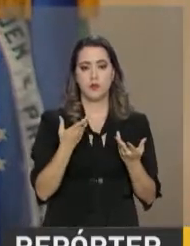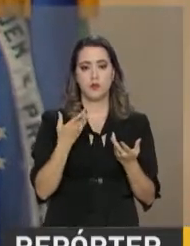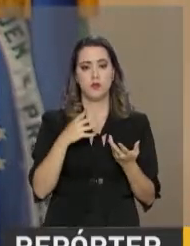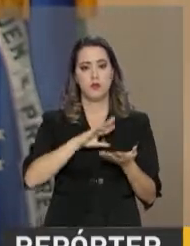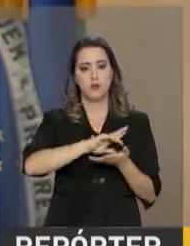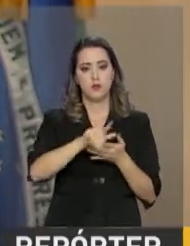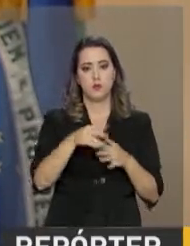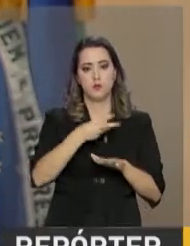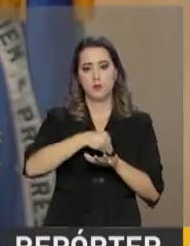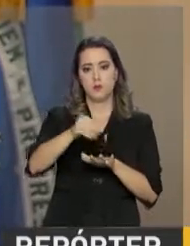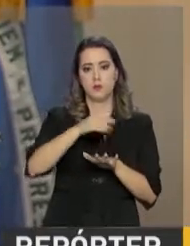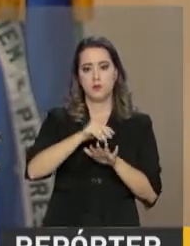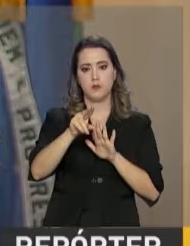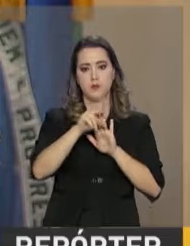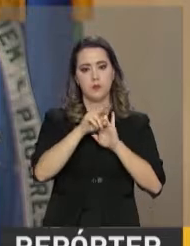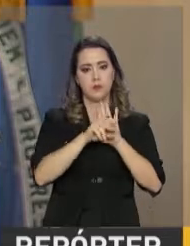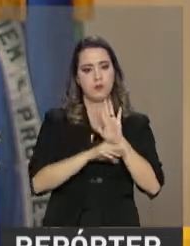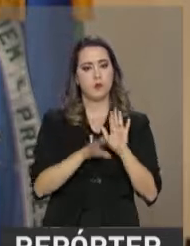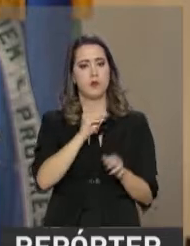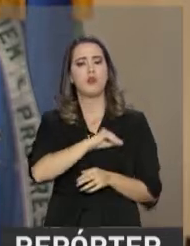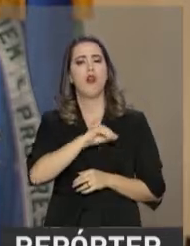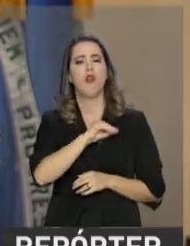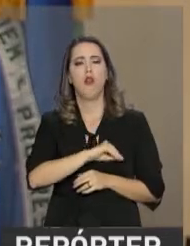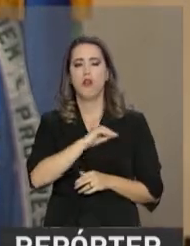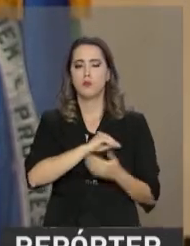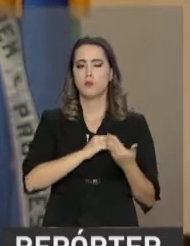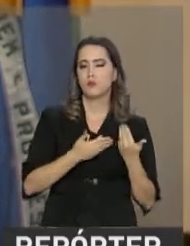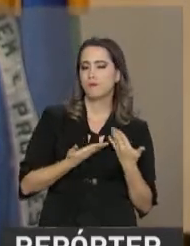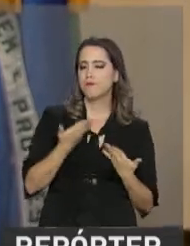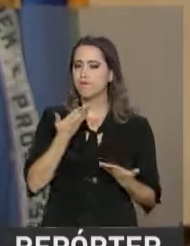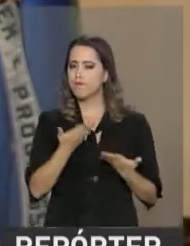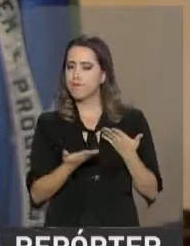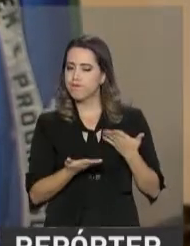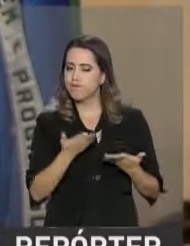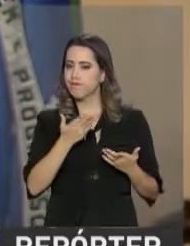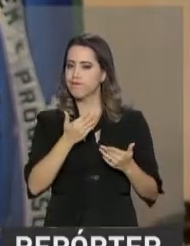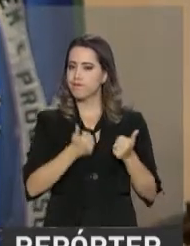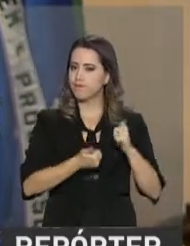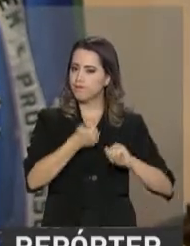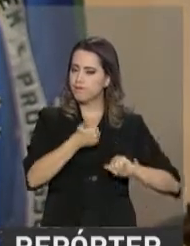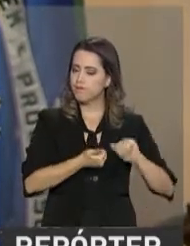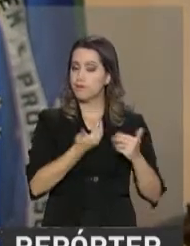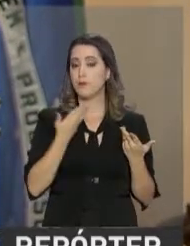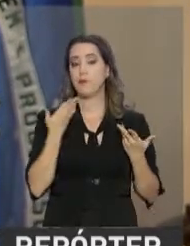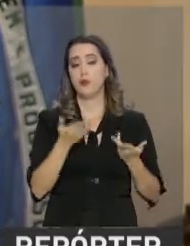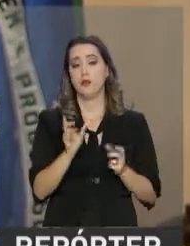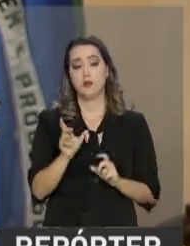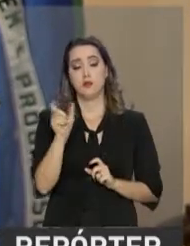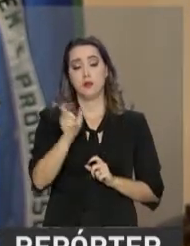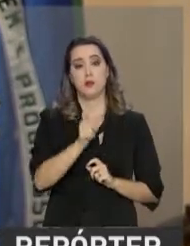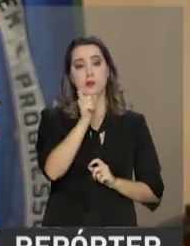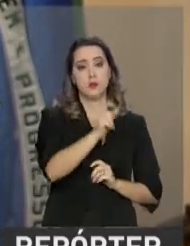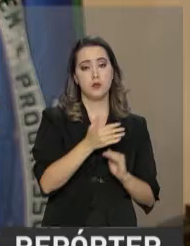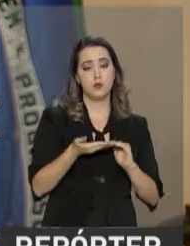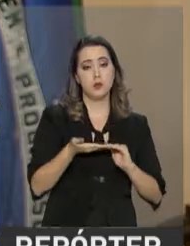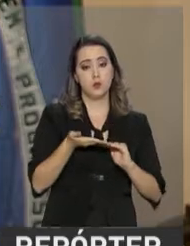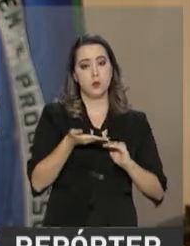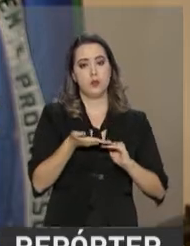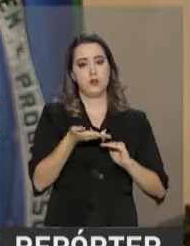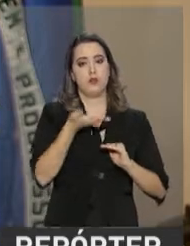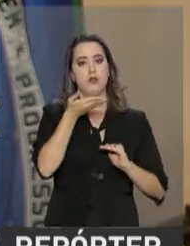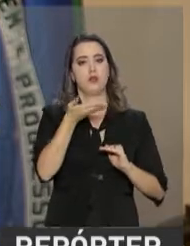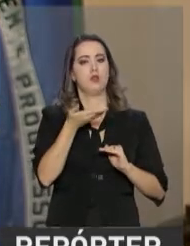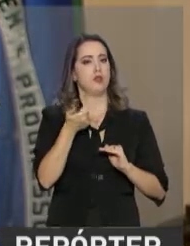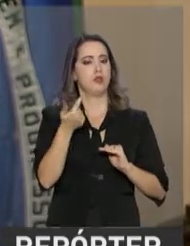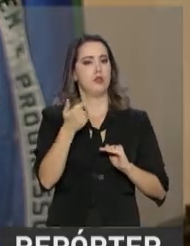de informações e renda daquelas pessoas e integrantes do bolsa aquelas que estavam com renda